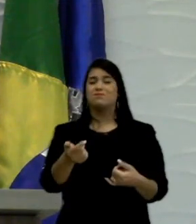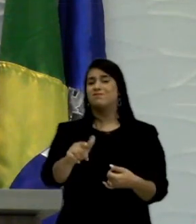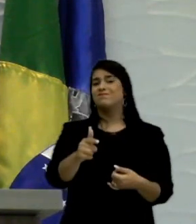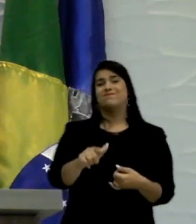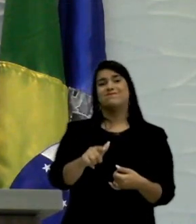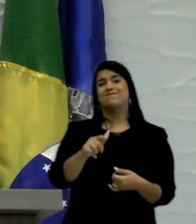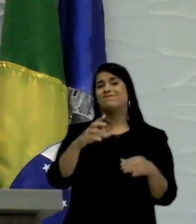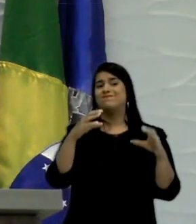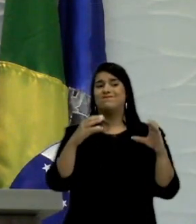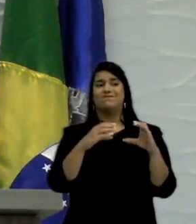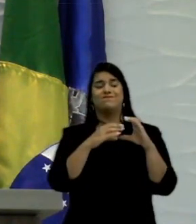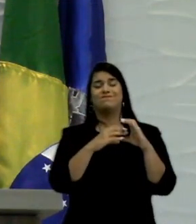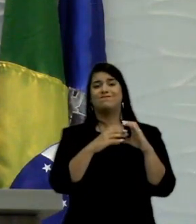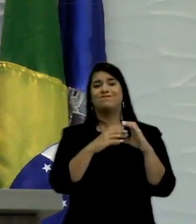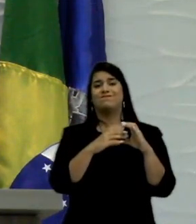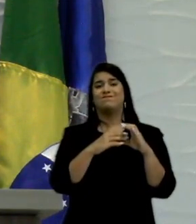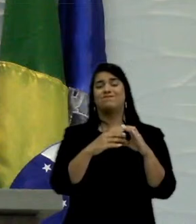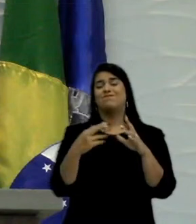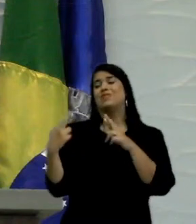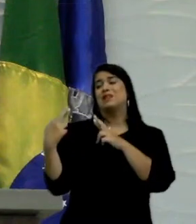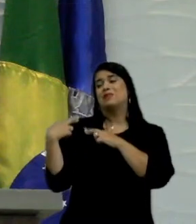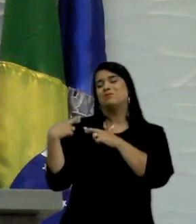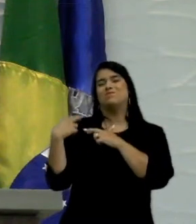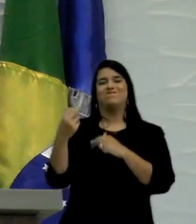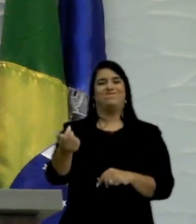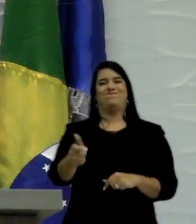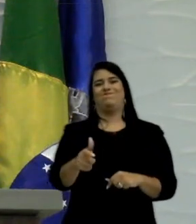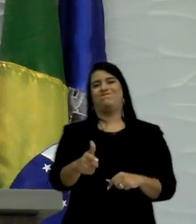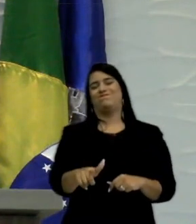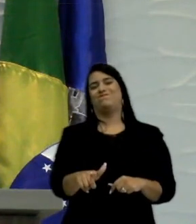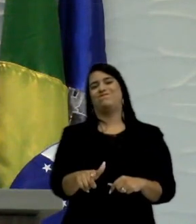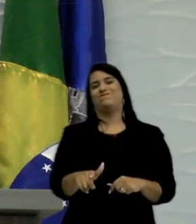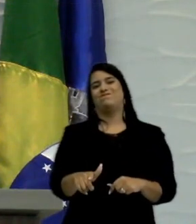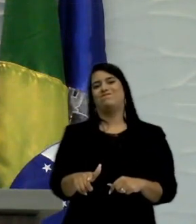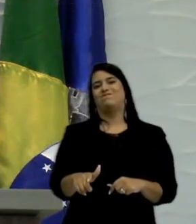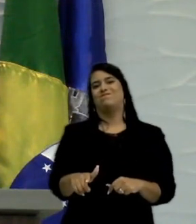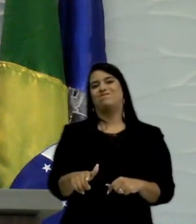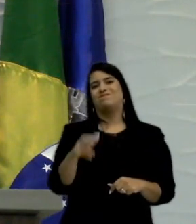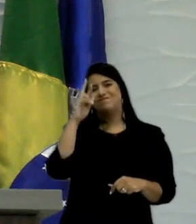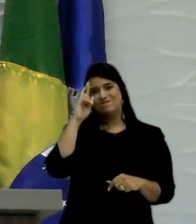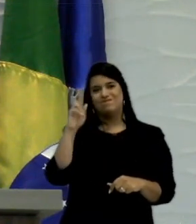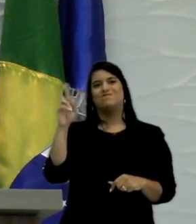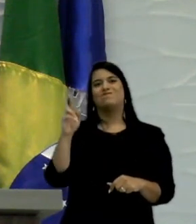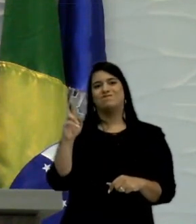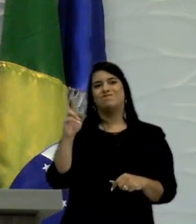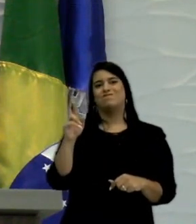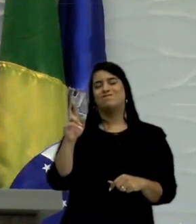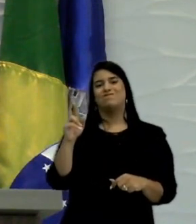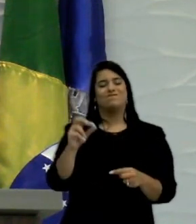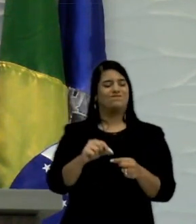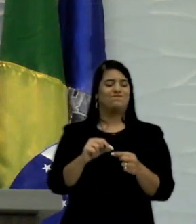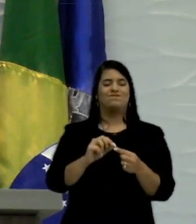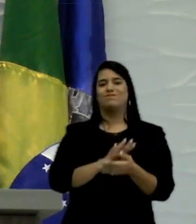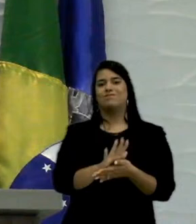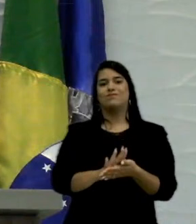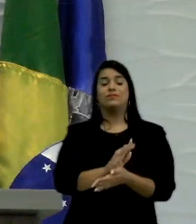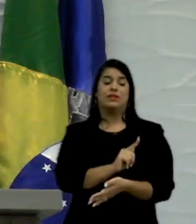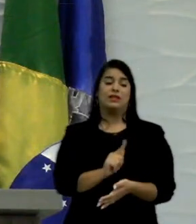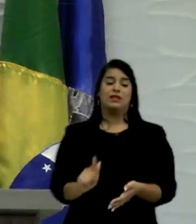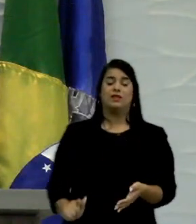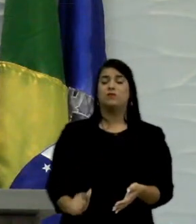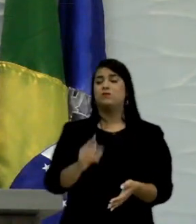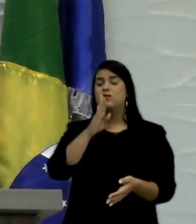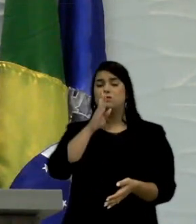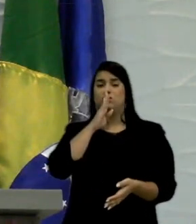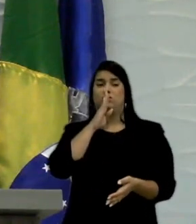água na Compesa. É falta de responsabilidade com quem é os responsáveis, não estão assumindo seu papel, e a governadora que assumiu